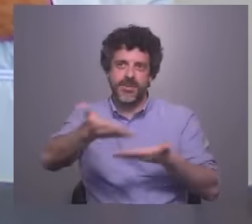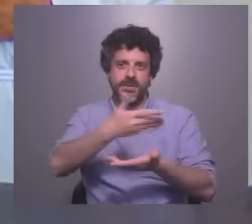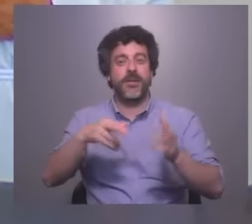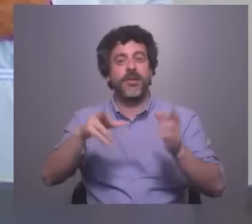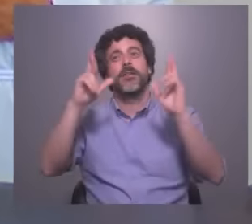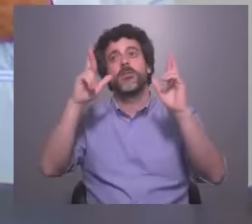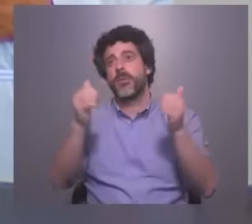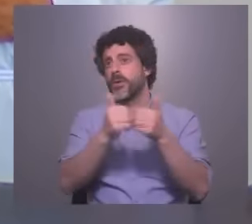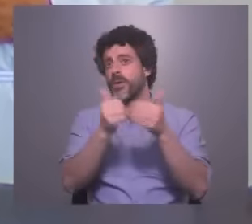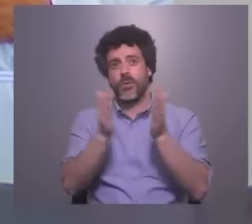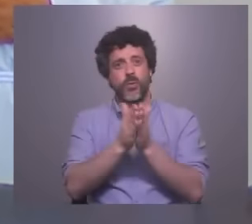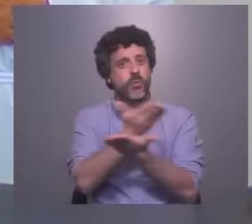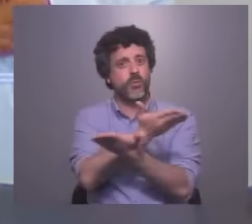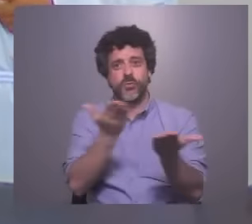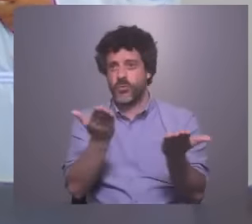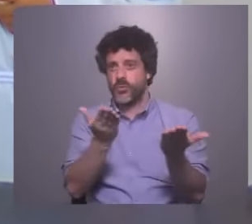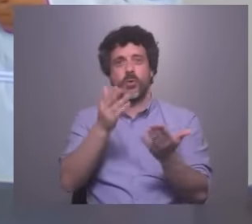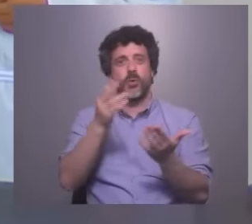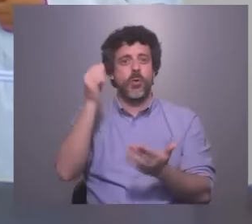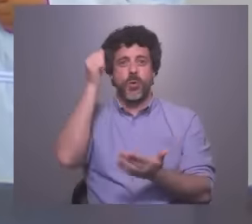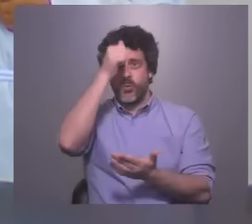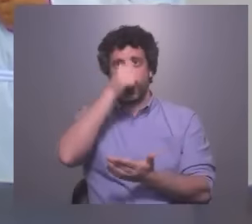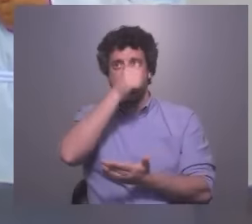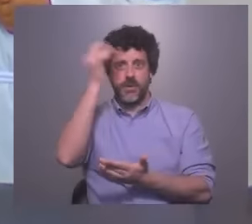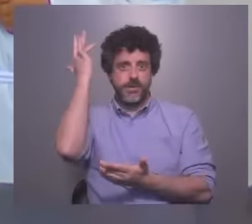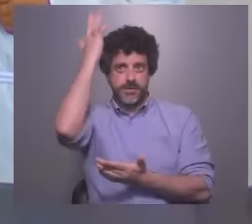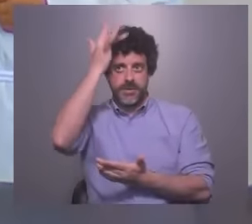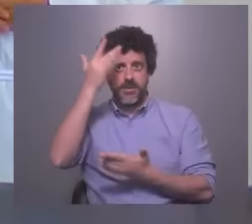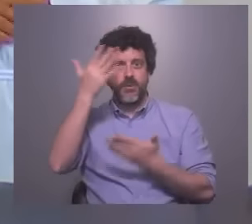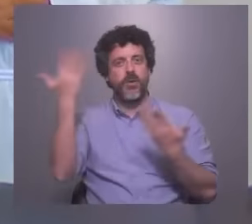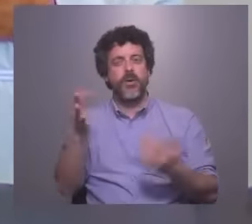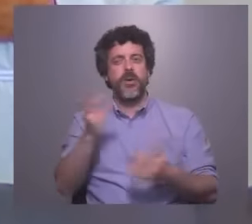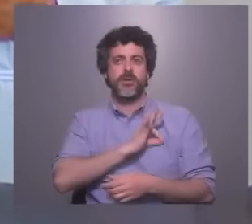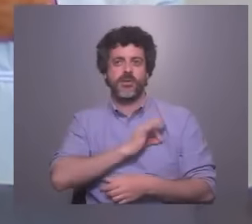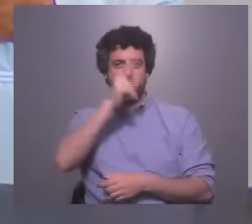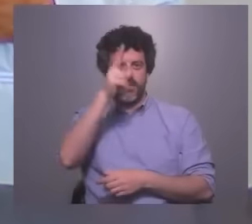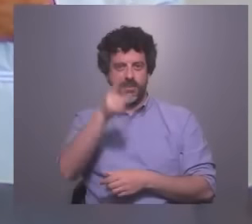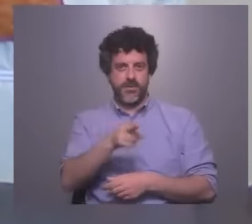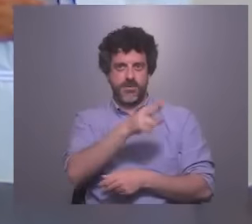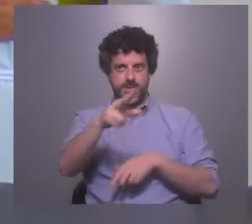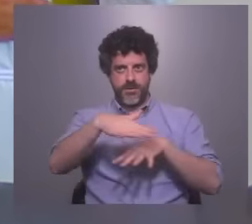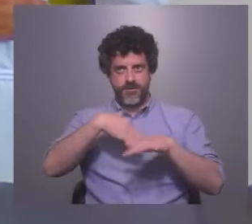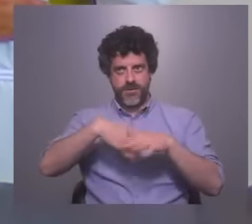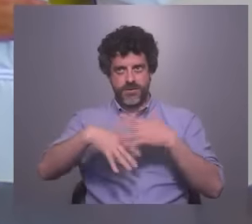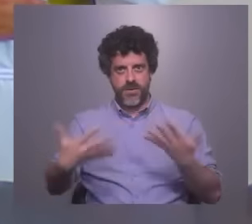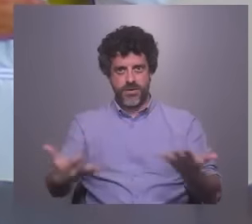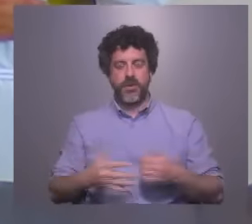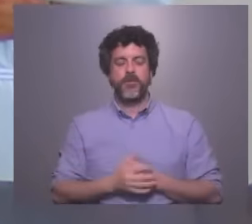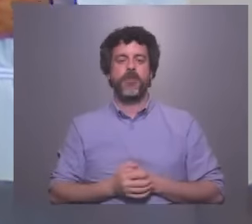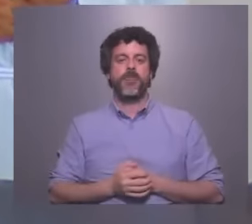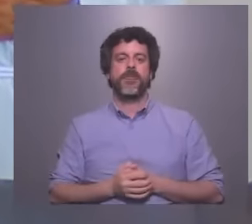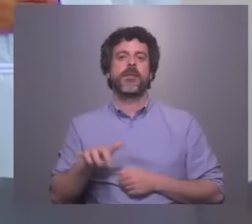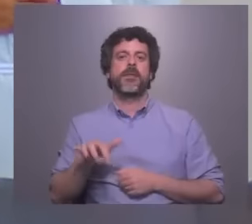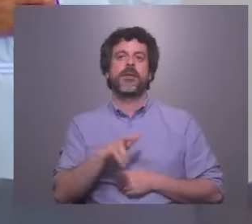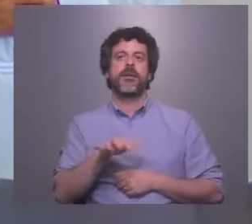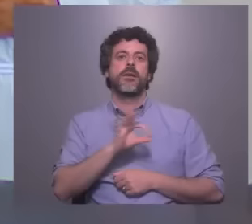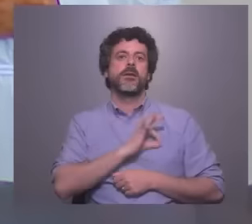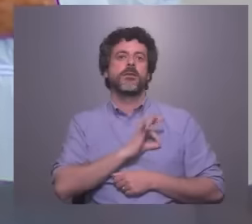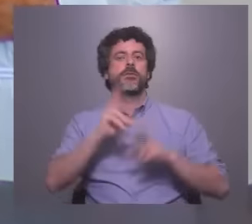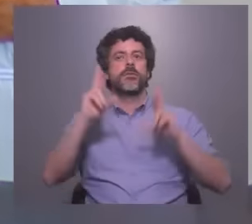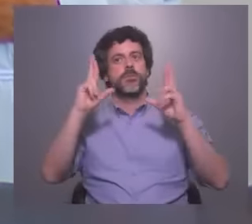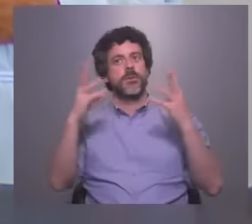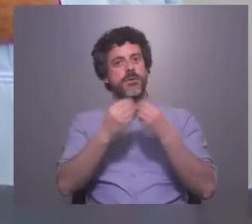instrumento dos milagres que Deus quer continuar a realizar através de um coração compassivo e através da nossa generosidade e